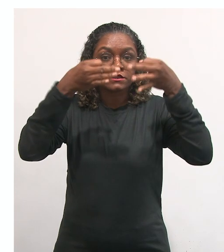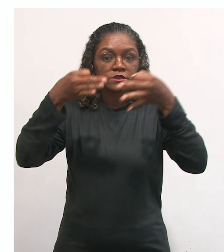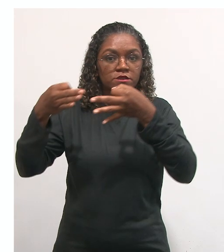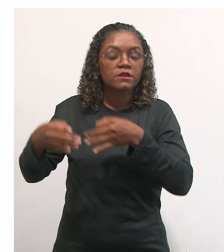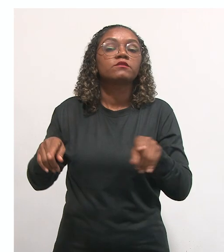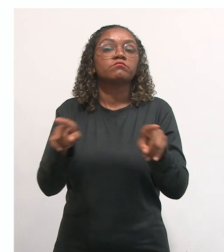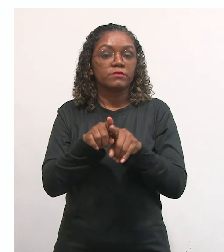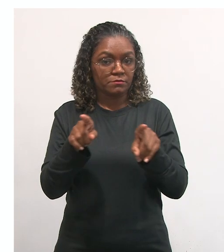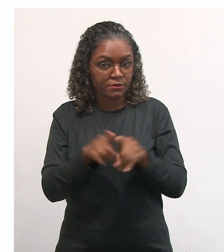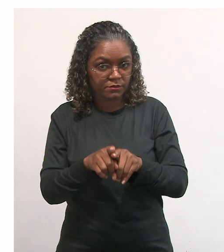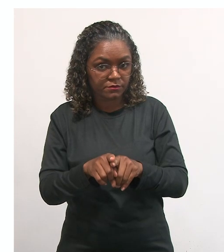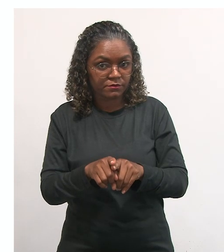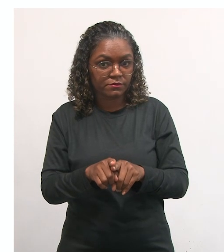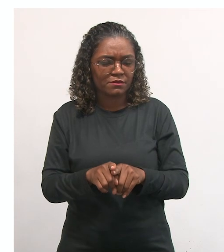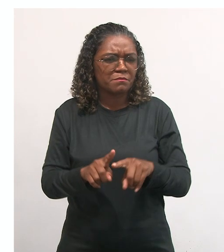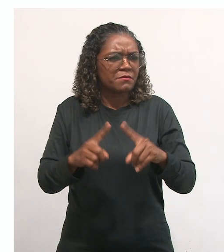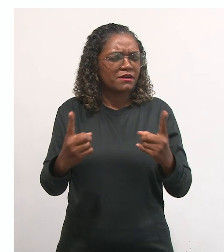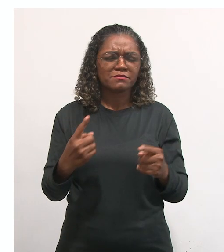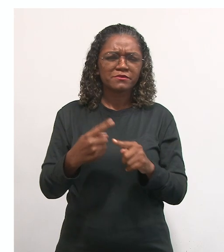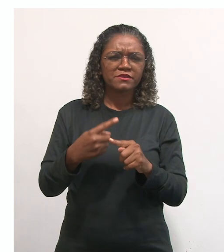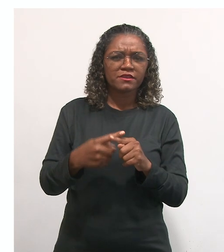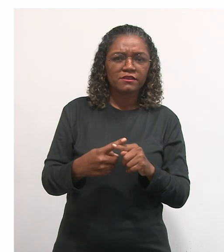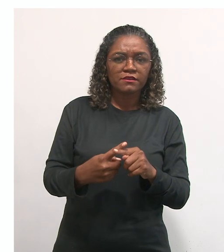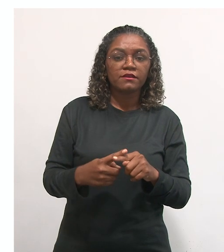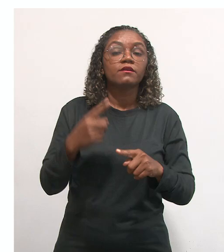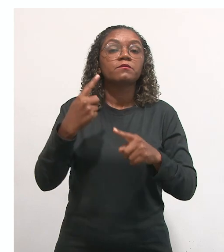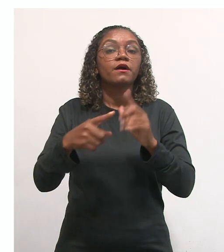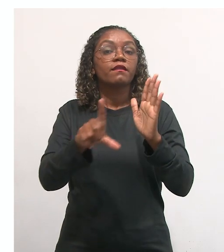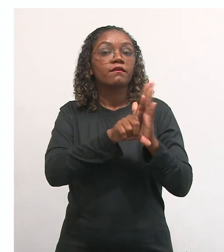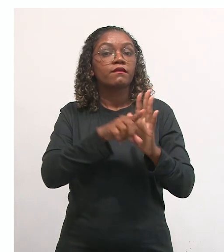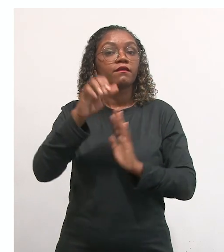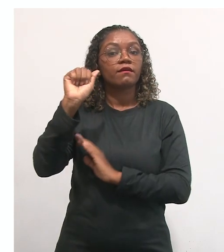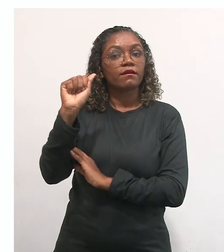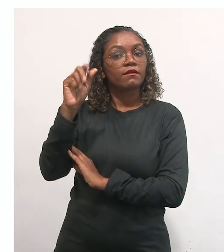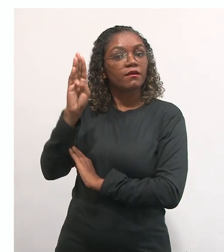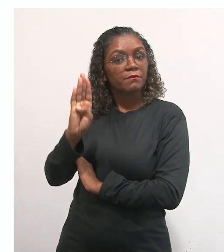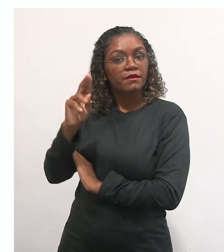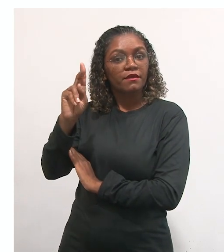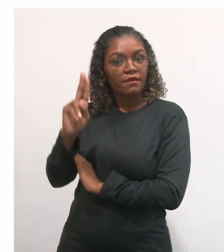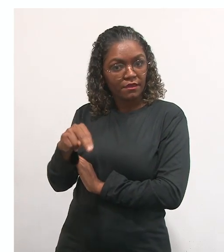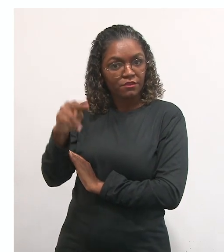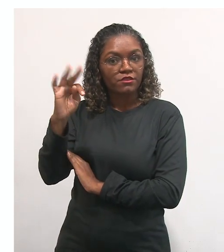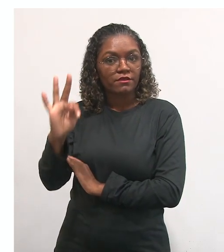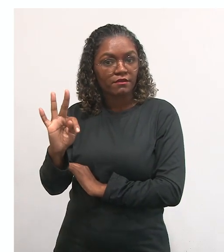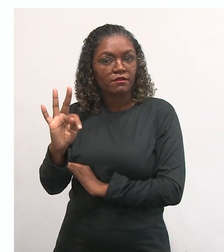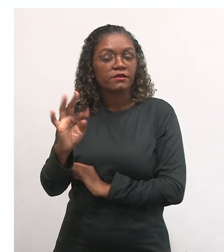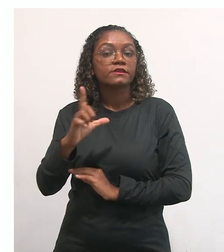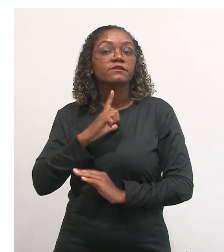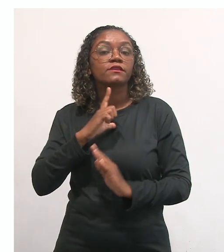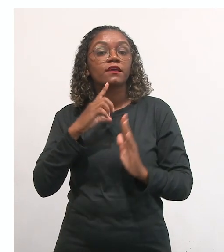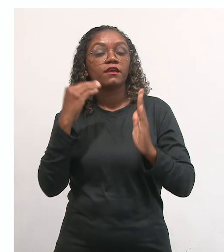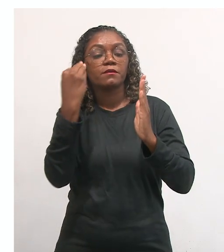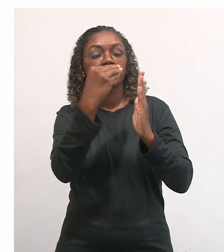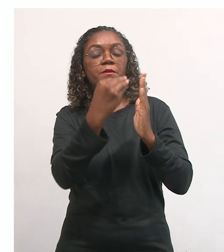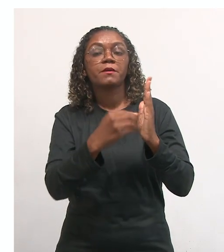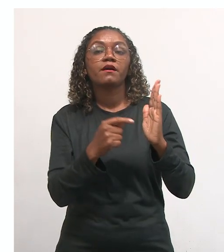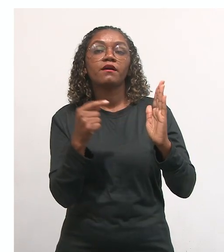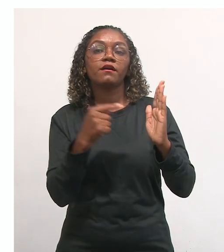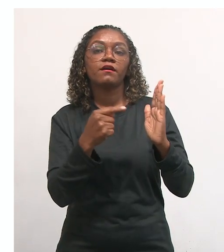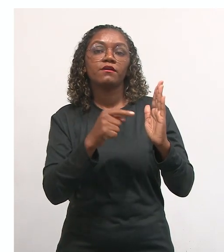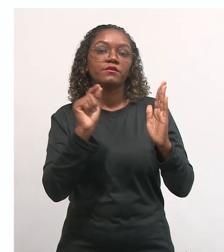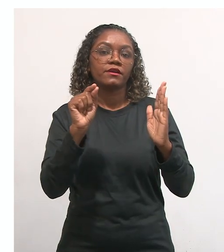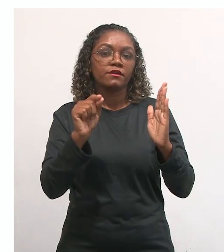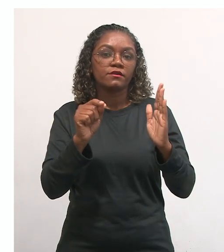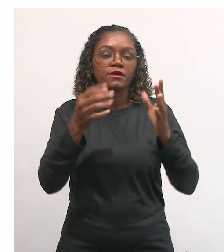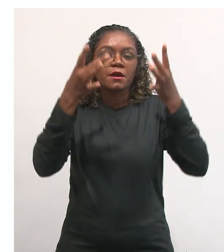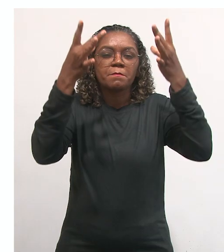por essas normas técnicas da ABNT por exemplo ele vem ele vem trazendo todo o detalhamento